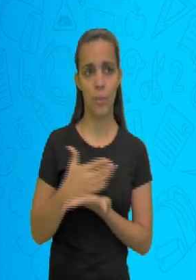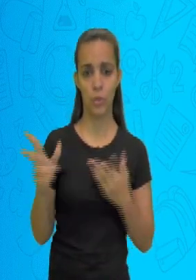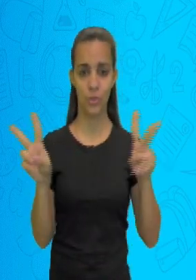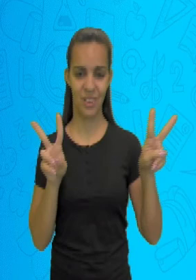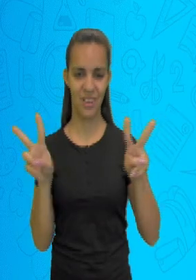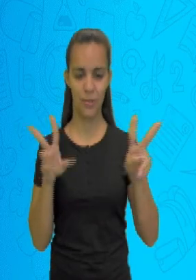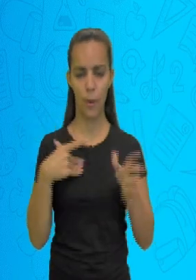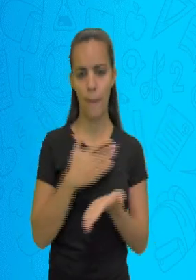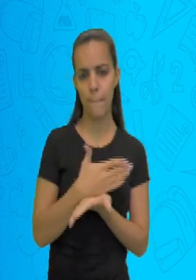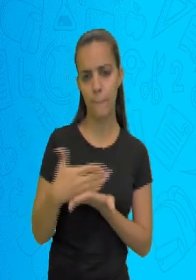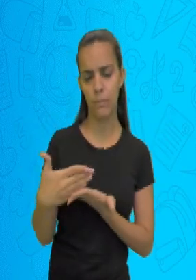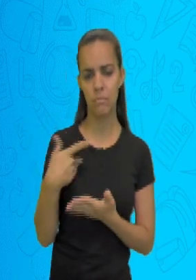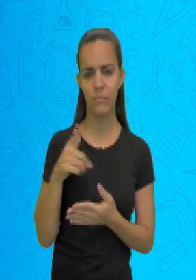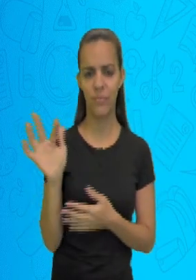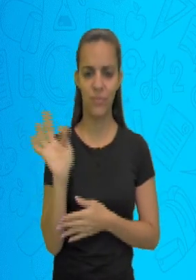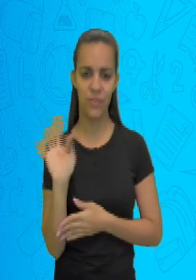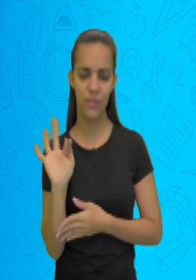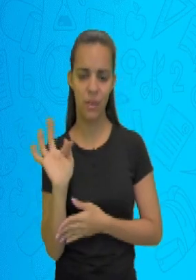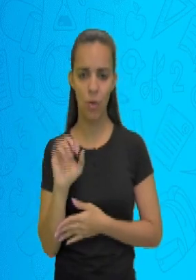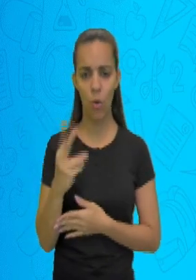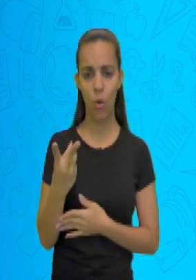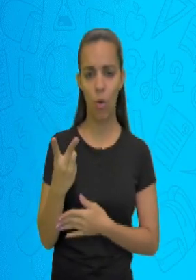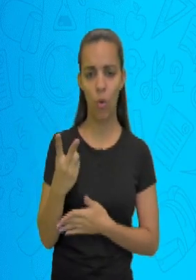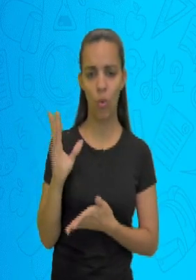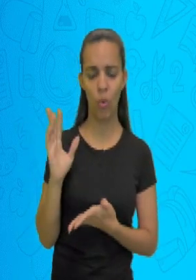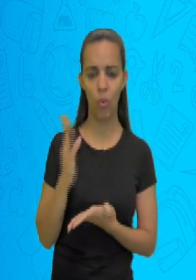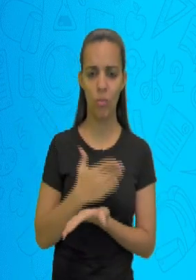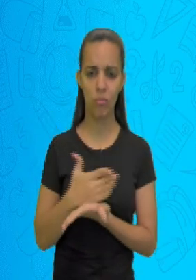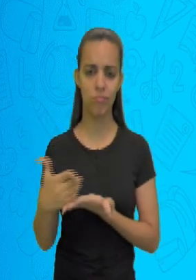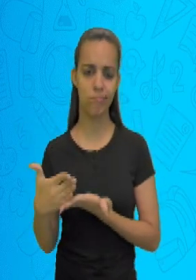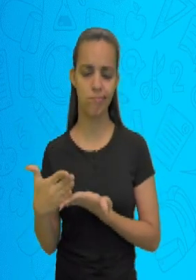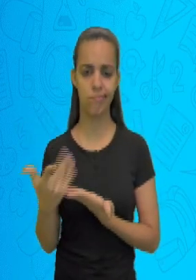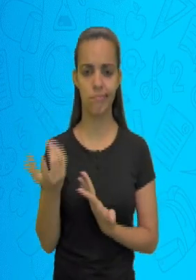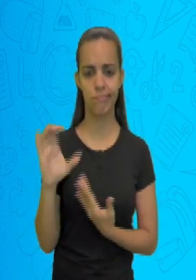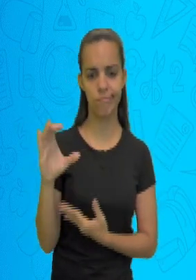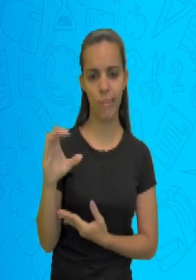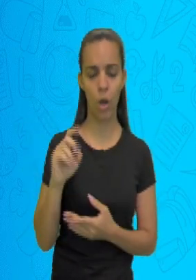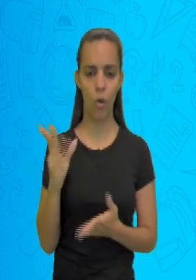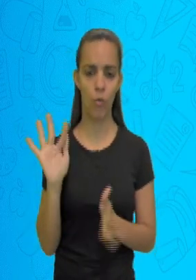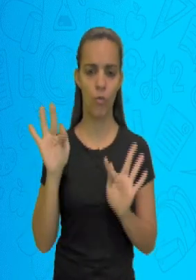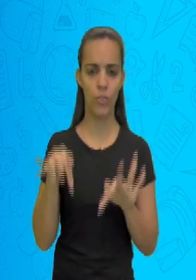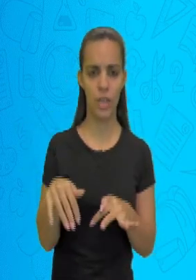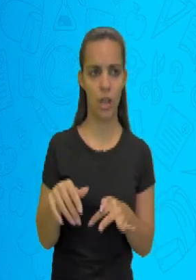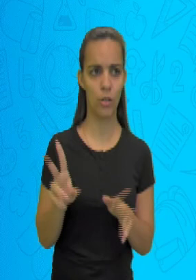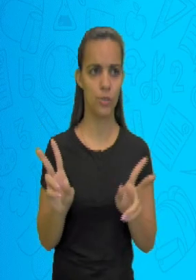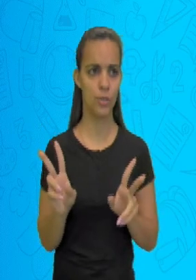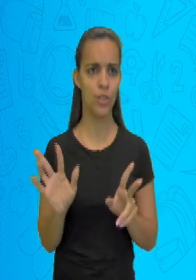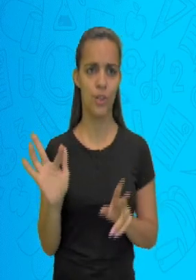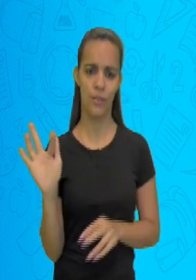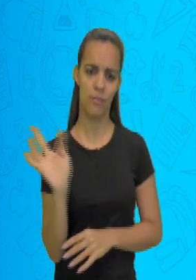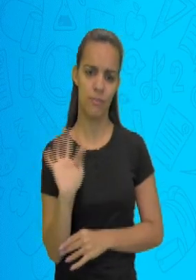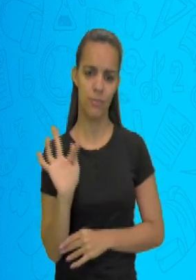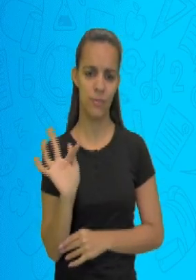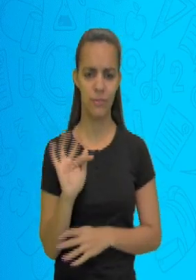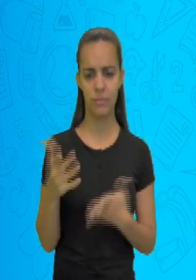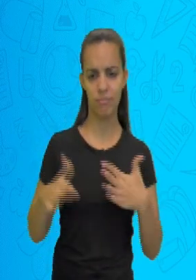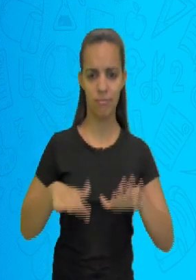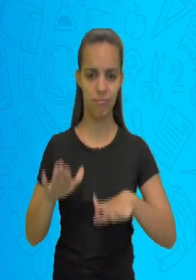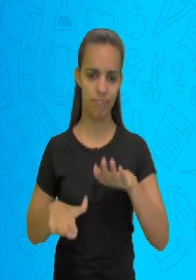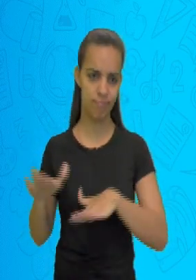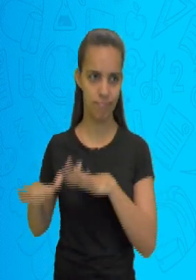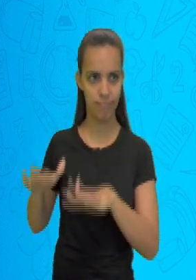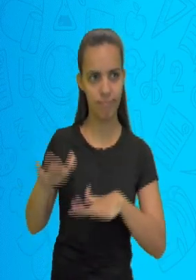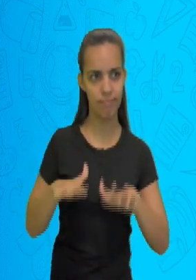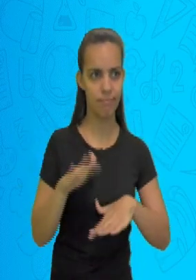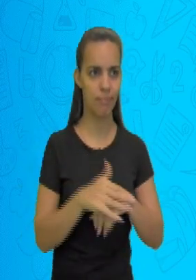no meio de fevereiro ou no final de fevereiro, às vezes até no mês de março. Então, é uma data móvel, ela